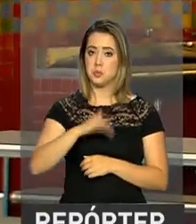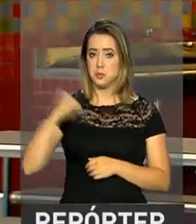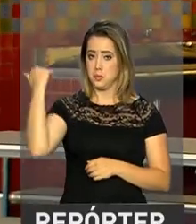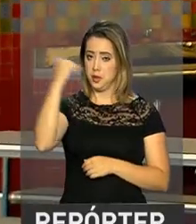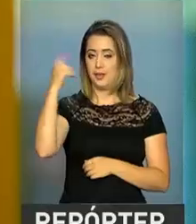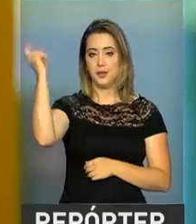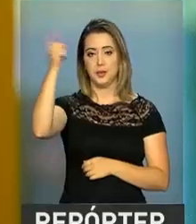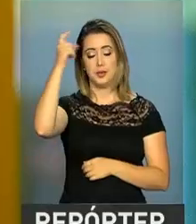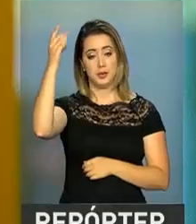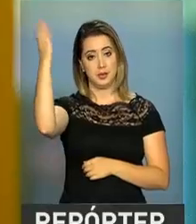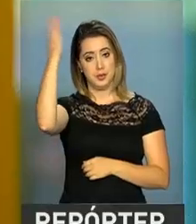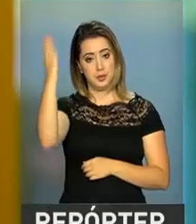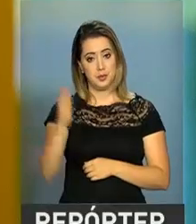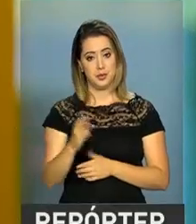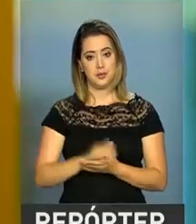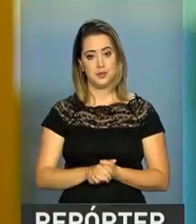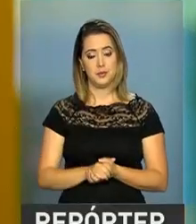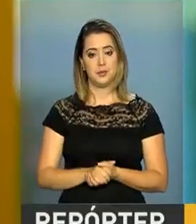no Brasil.